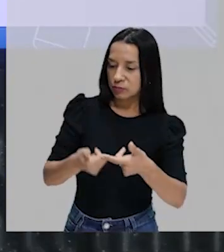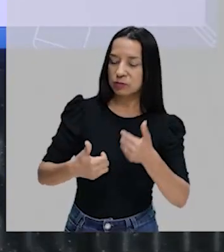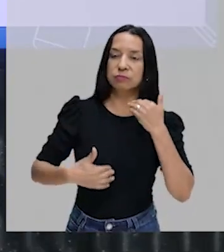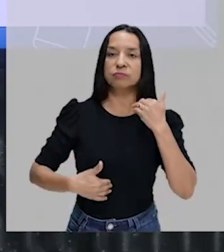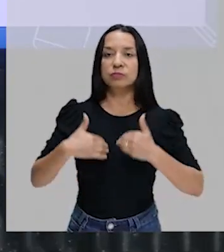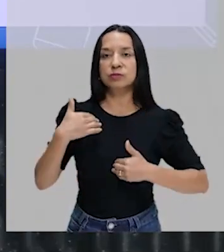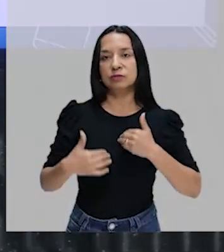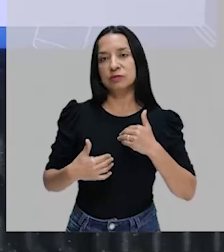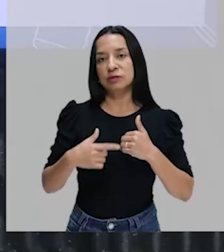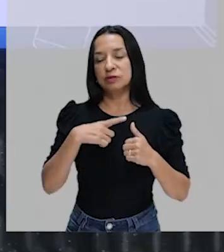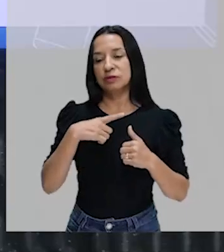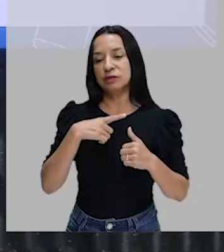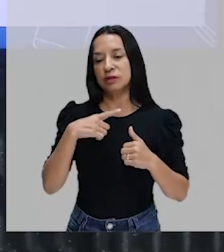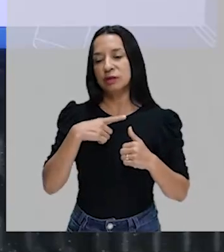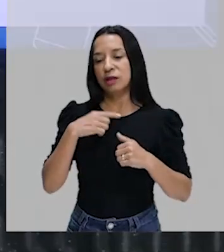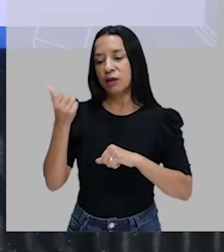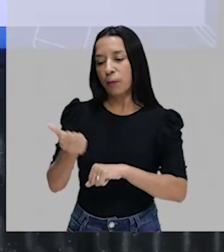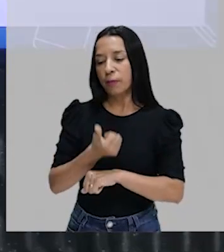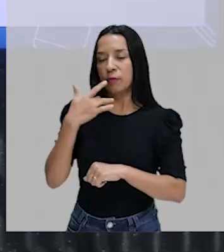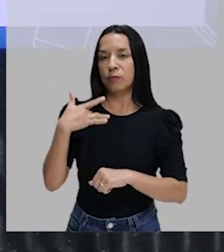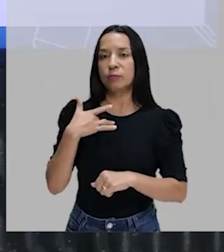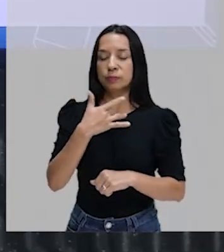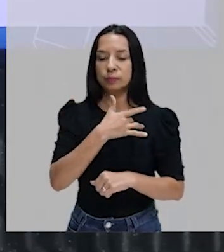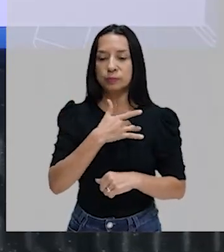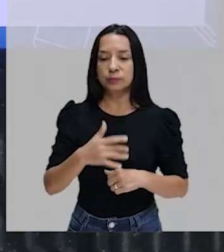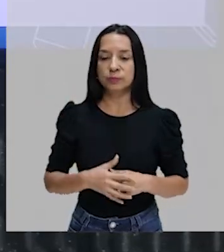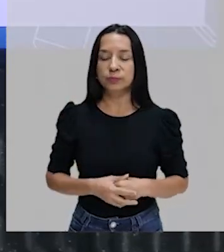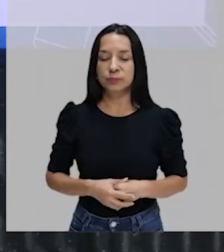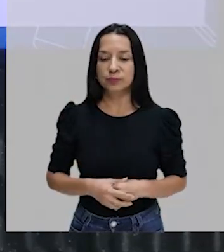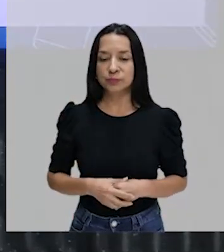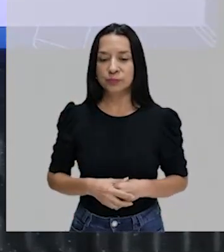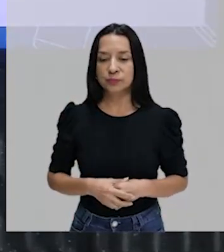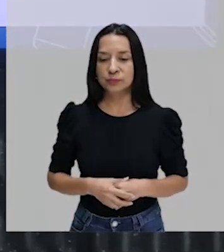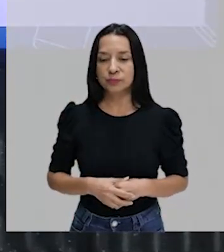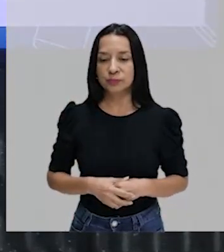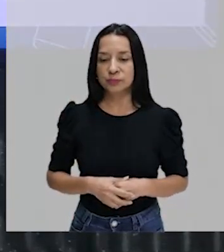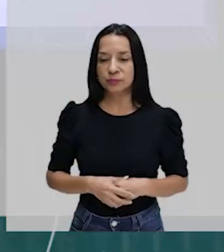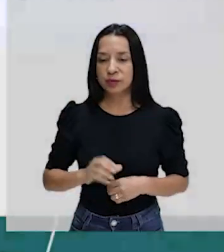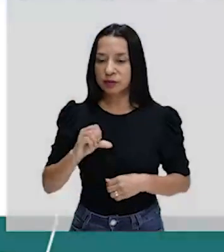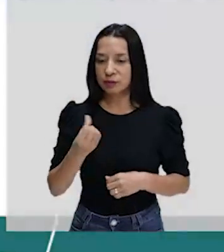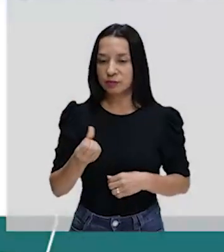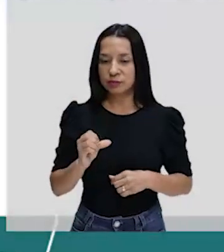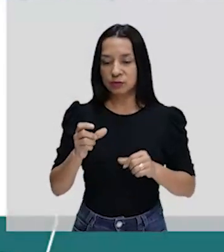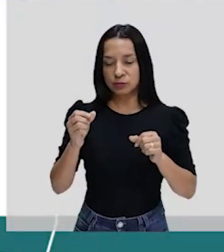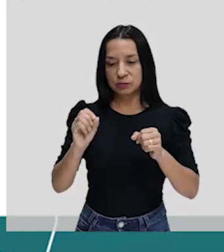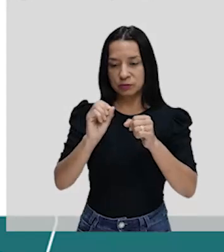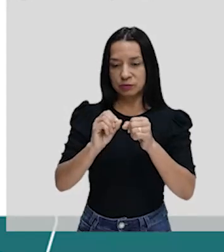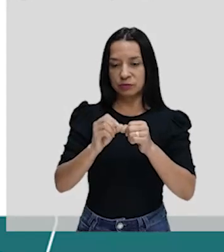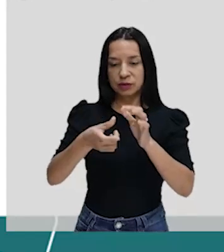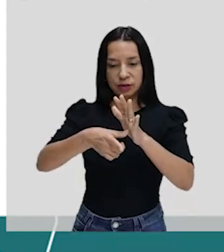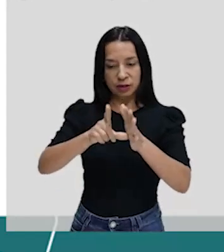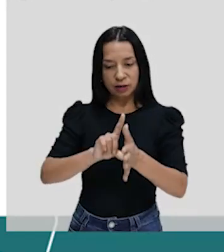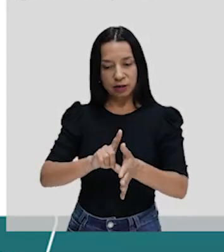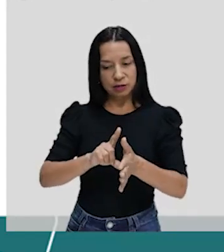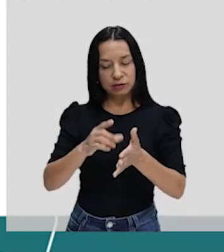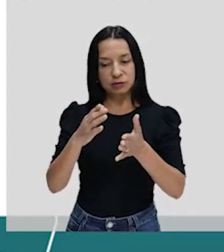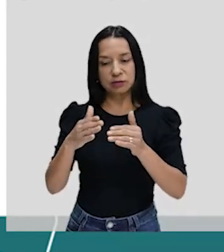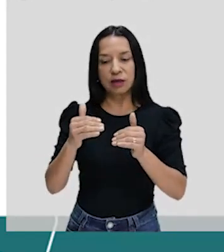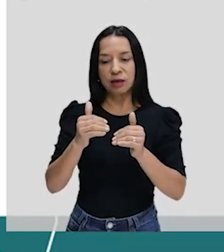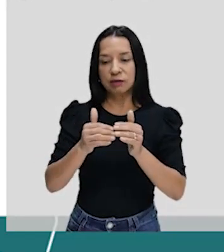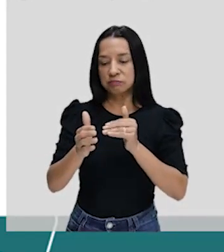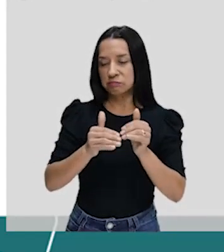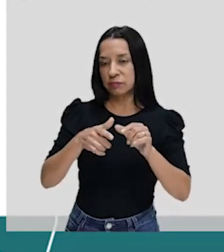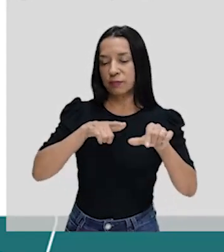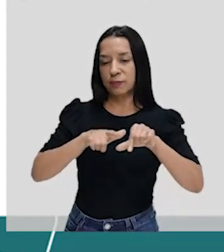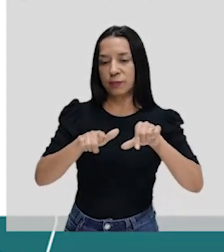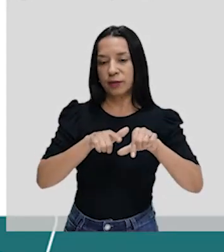físico, para que você tenha uma melhor saúde. E essas avaliações são realizadas antes do início de qualquer trabalho.